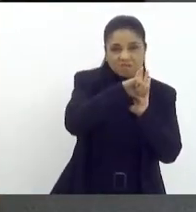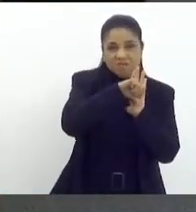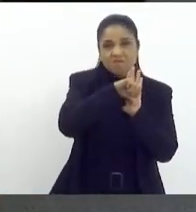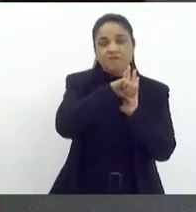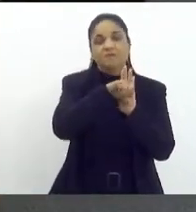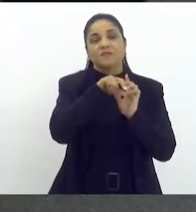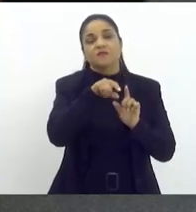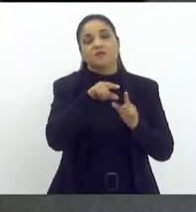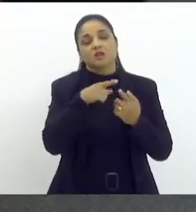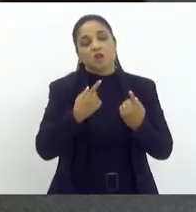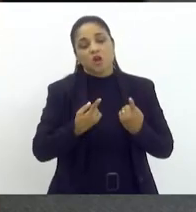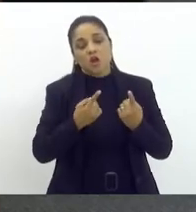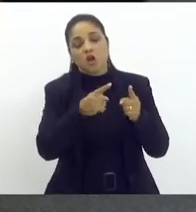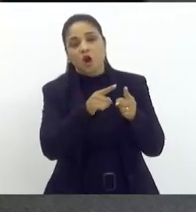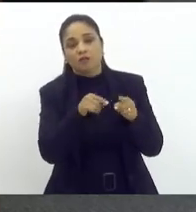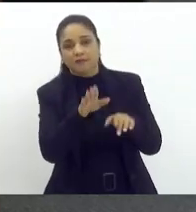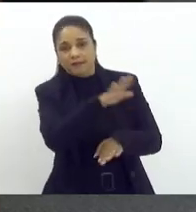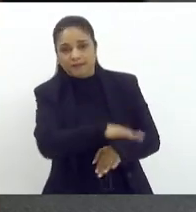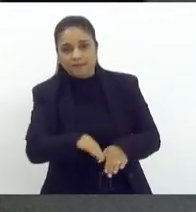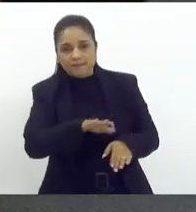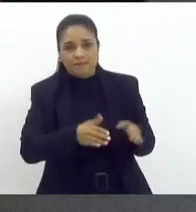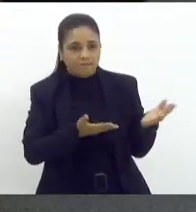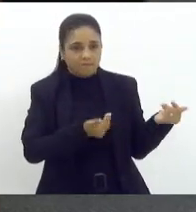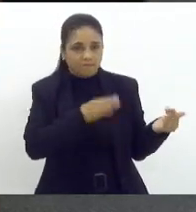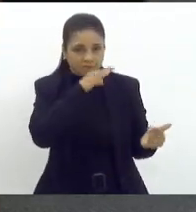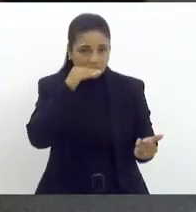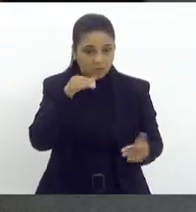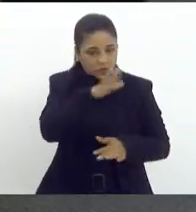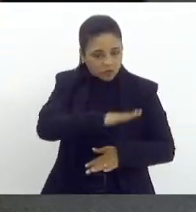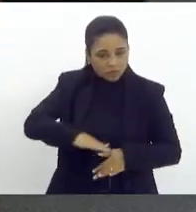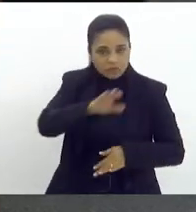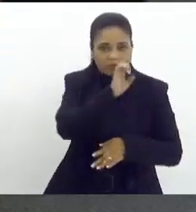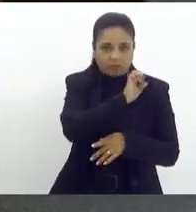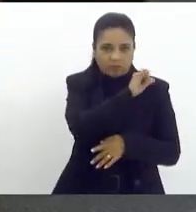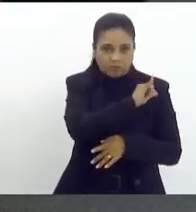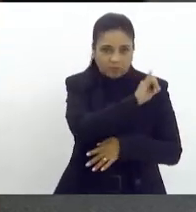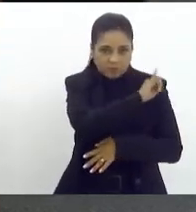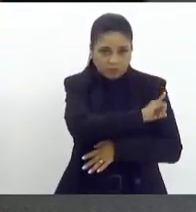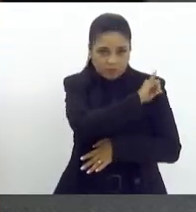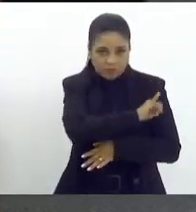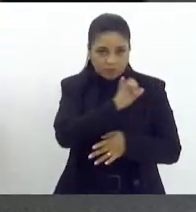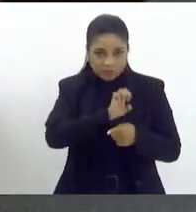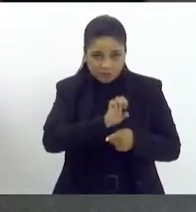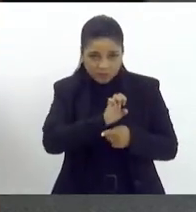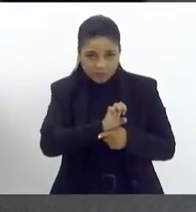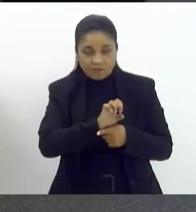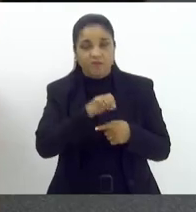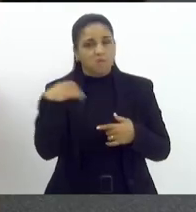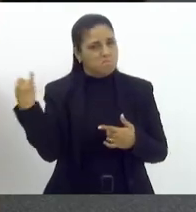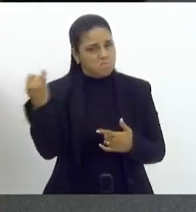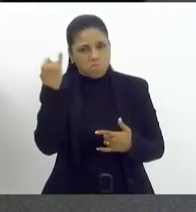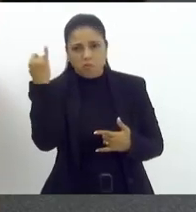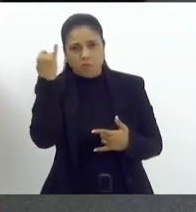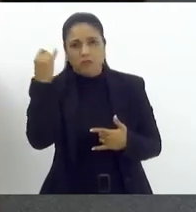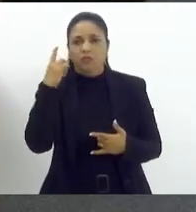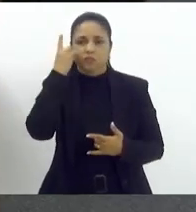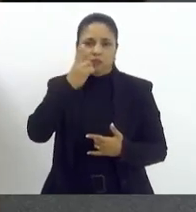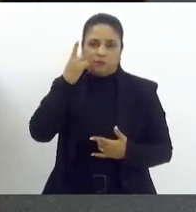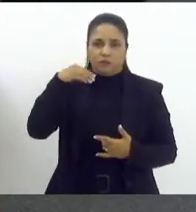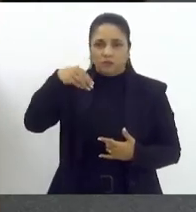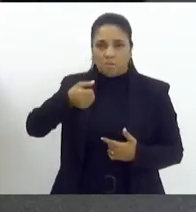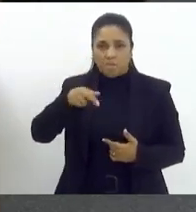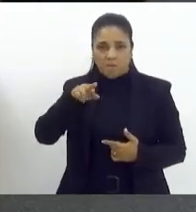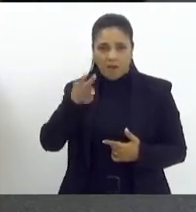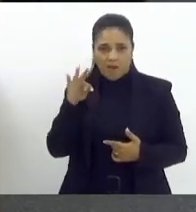praticados contra crianças e adolescentes no âmbito do Estado do Rio de Janeiro isso é importante deputada Marta Rocha porque nós